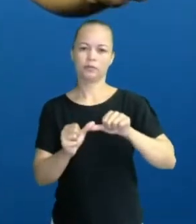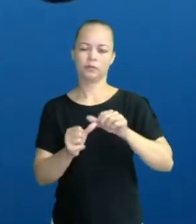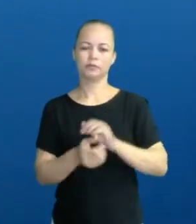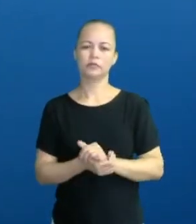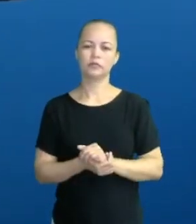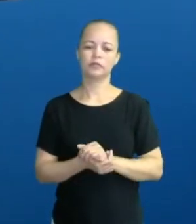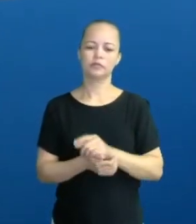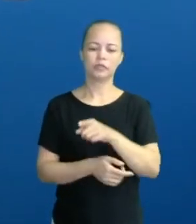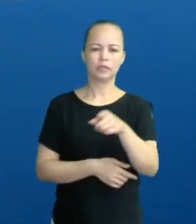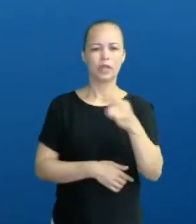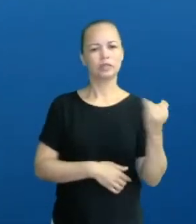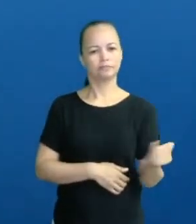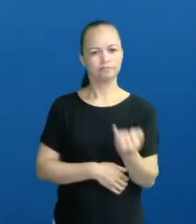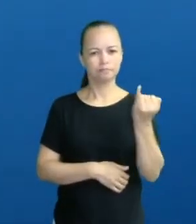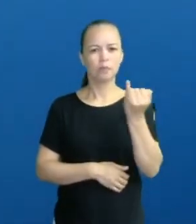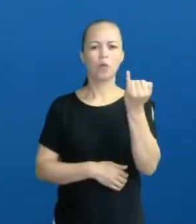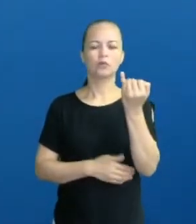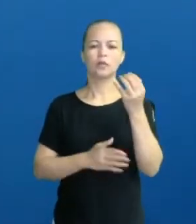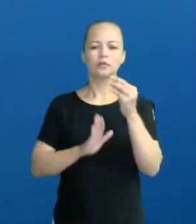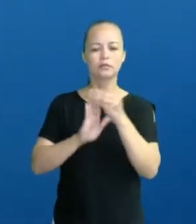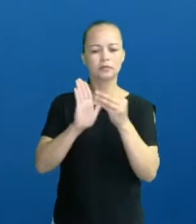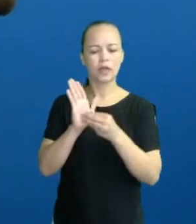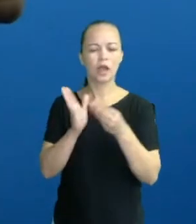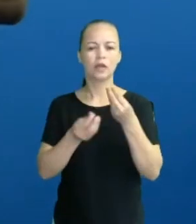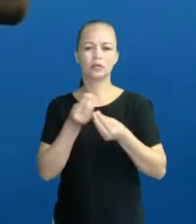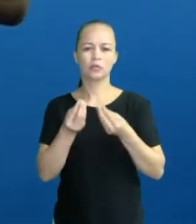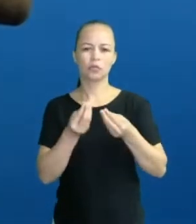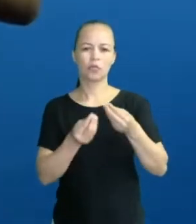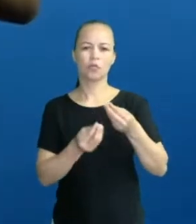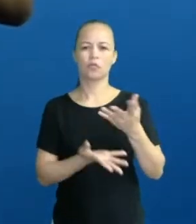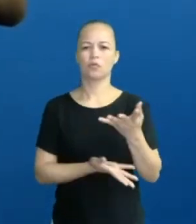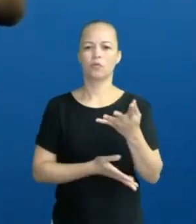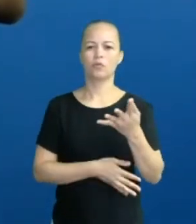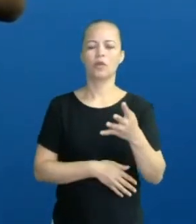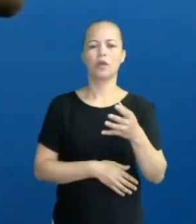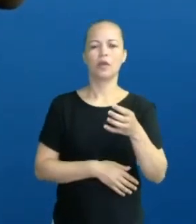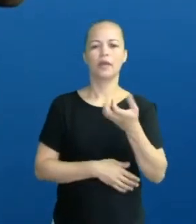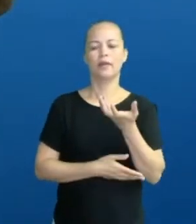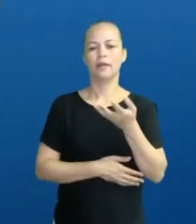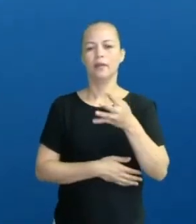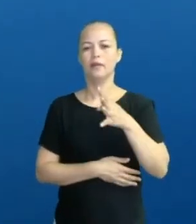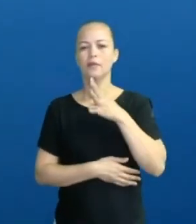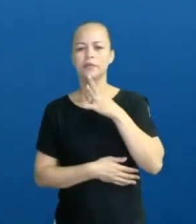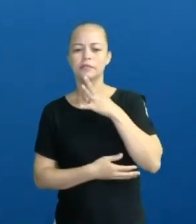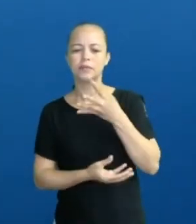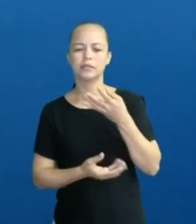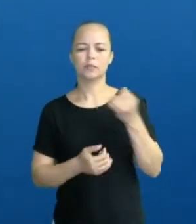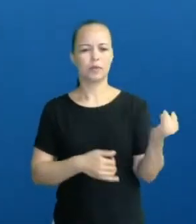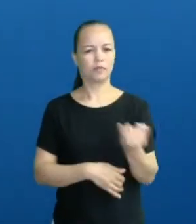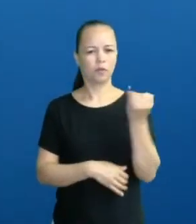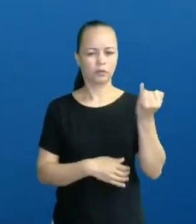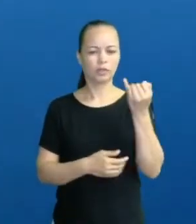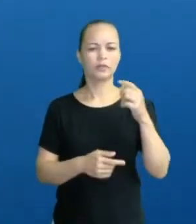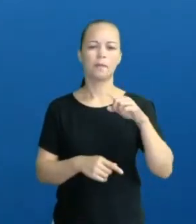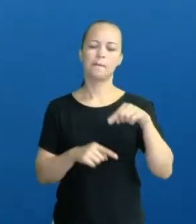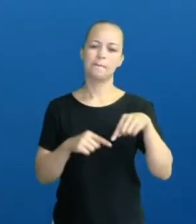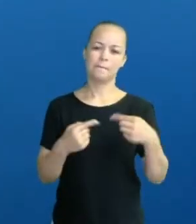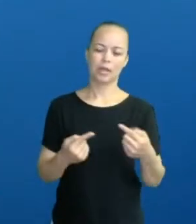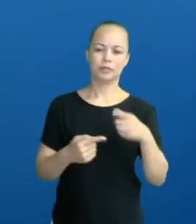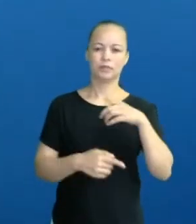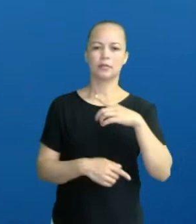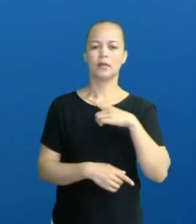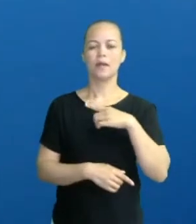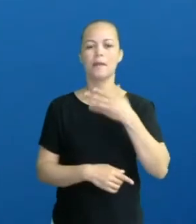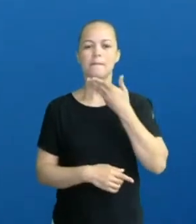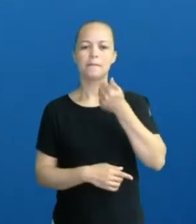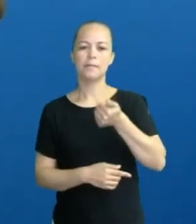tem dados é importante, informação é importante, conhecimento é importante, mas melhor ainda é a gente ter a possibilidade de construir